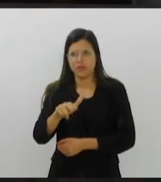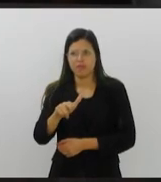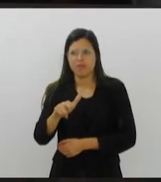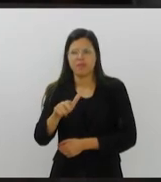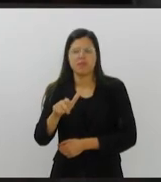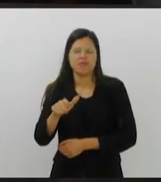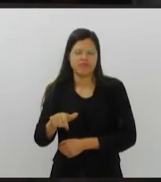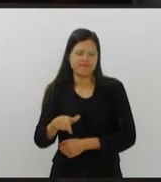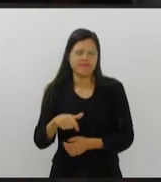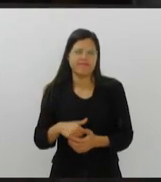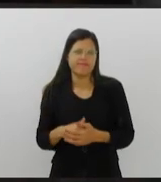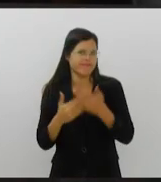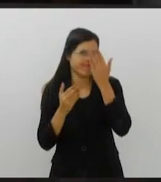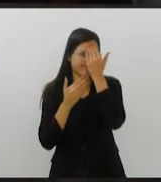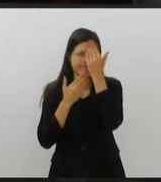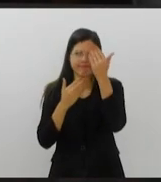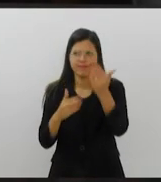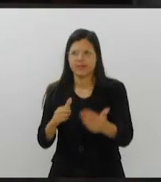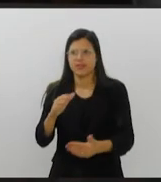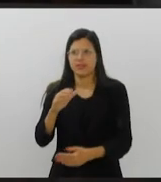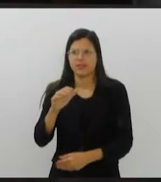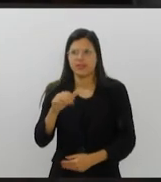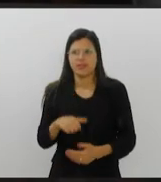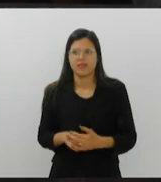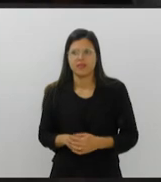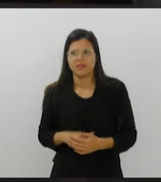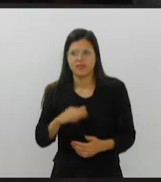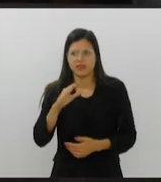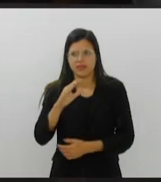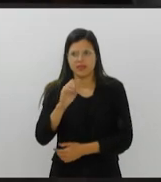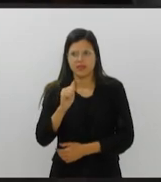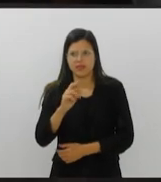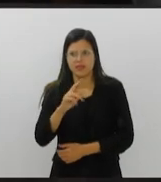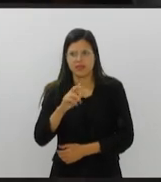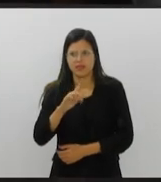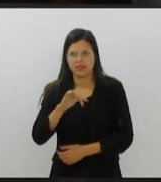gratidão a eles, ao Carlinho. Eu devo uma Kombi a ele, sabe?